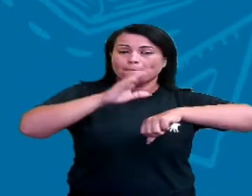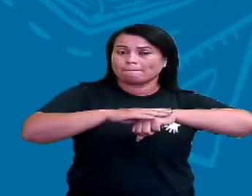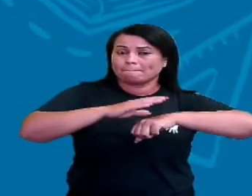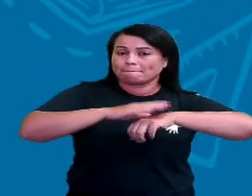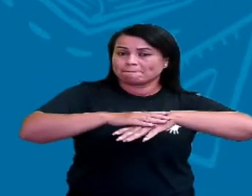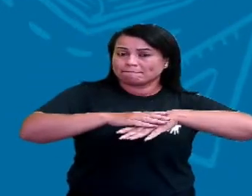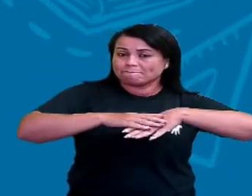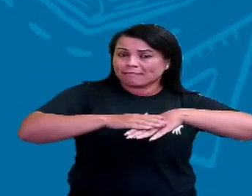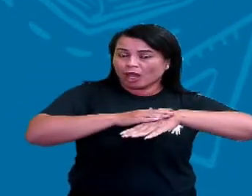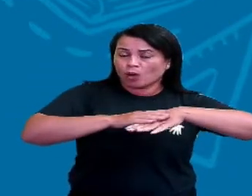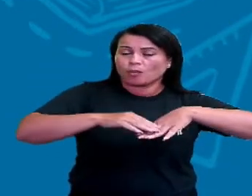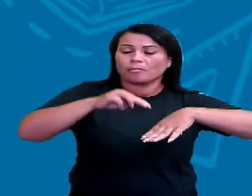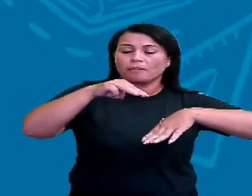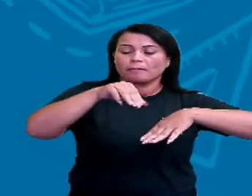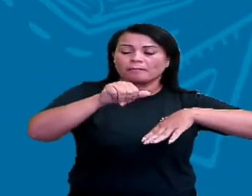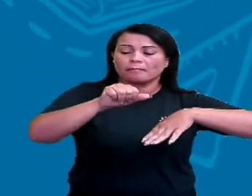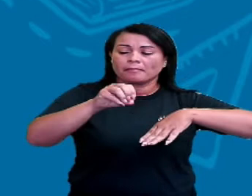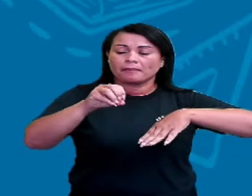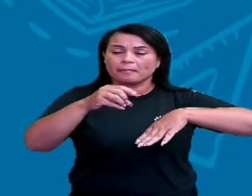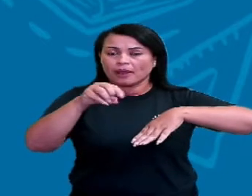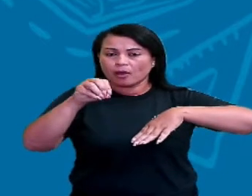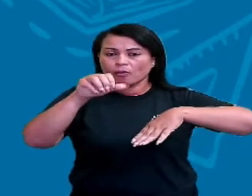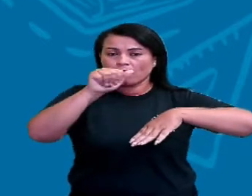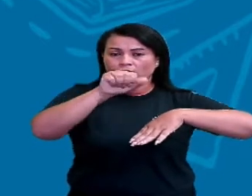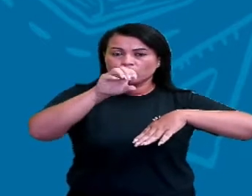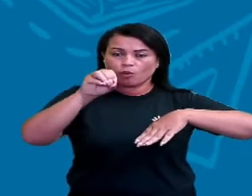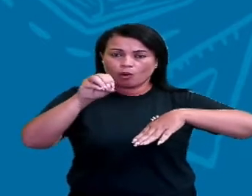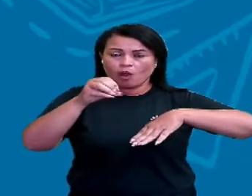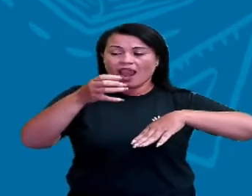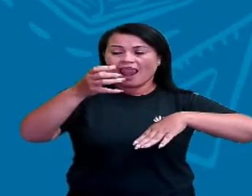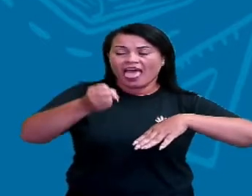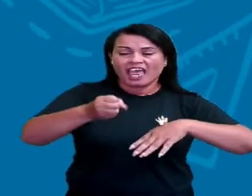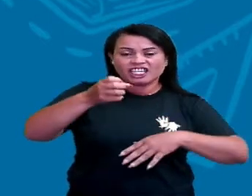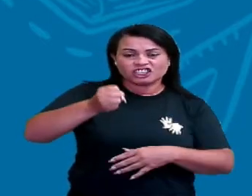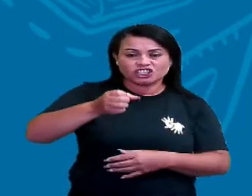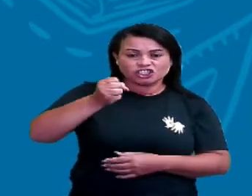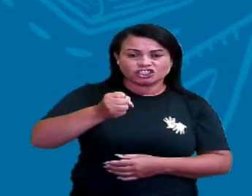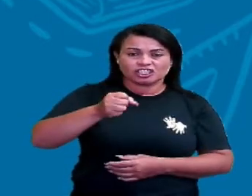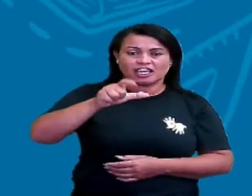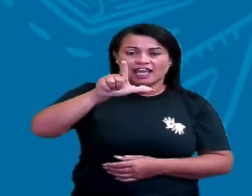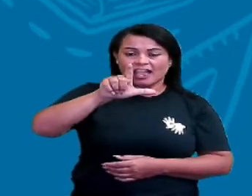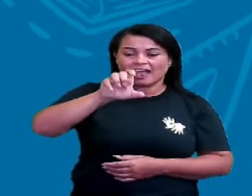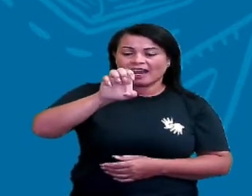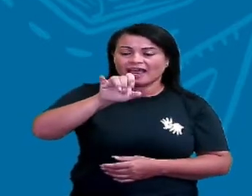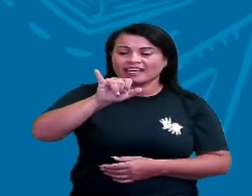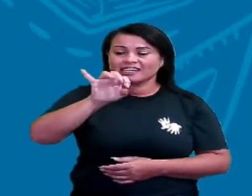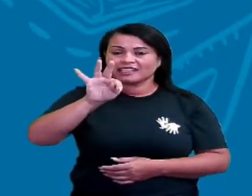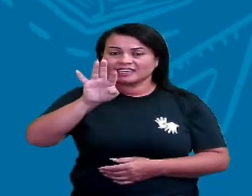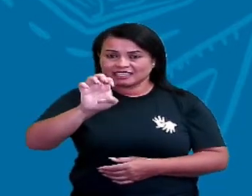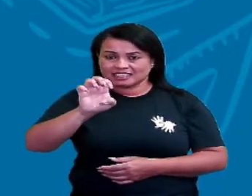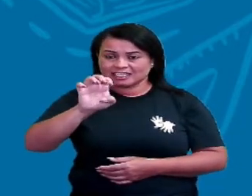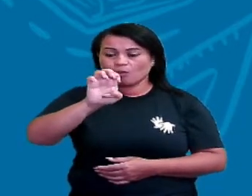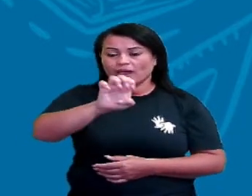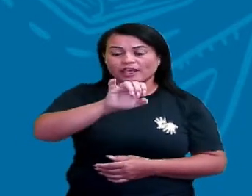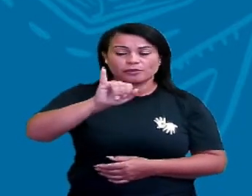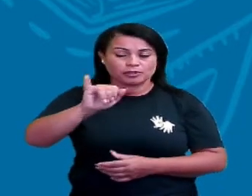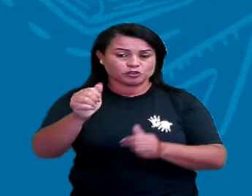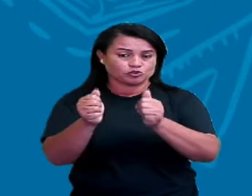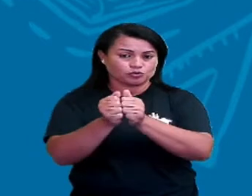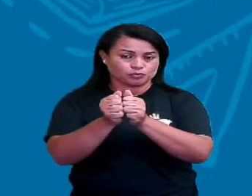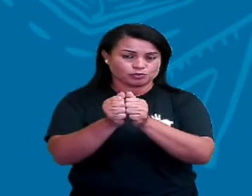Mão, eu tenho o A e o O. E leite, ó, o E e o I aqui juntinhos.